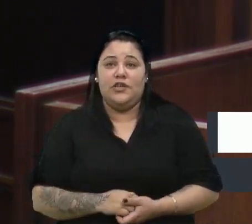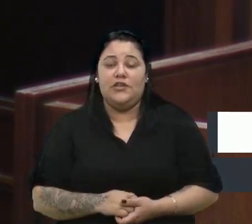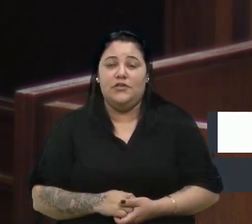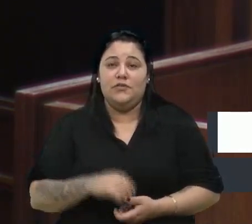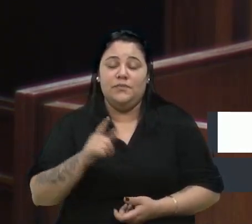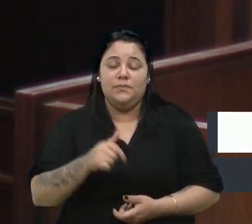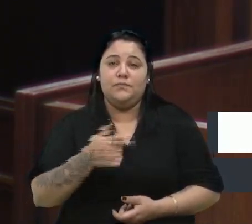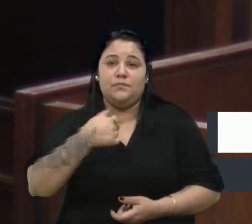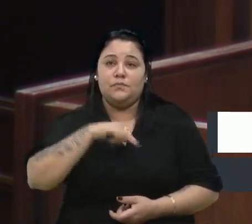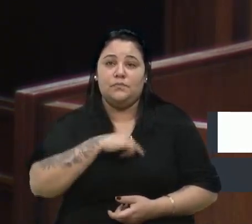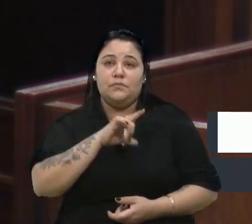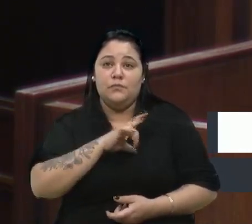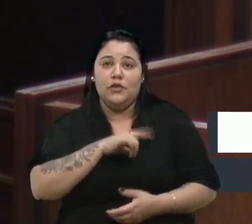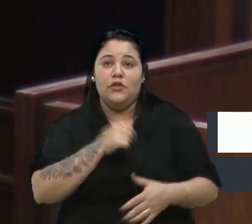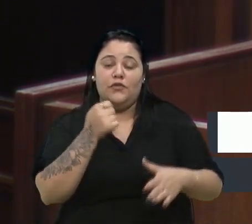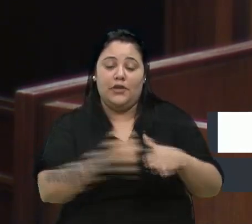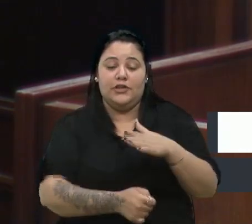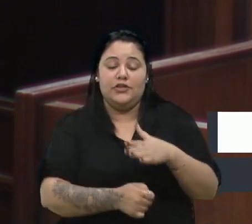tenhamos investidores.